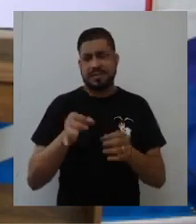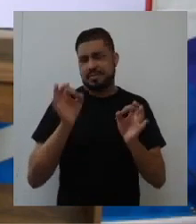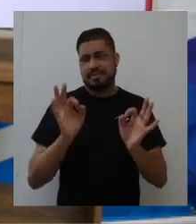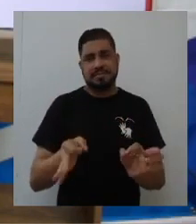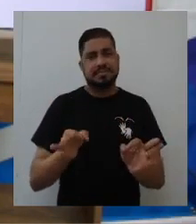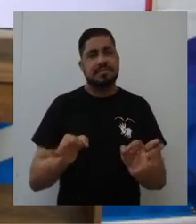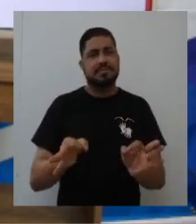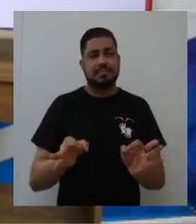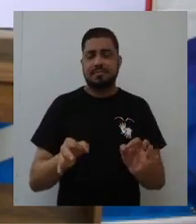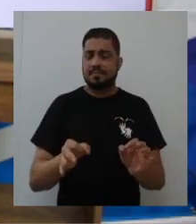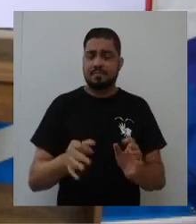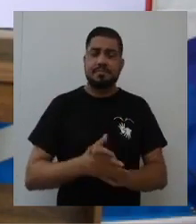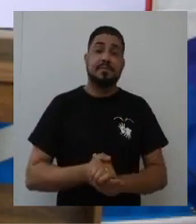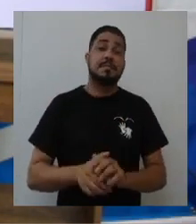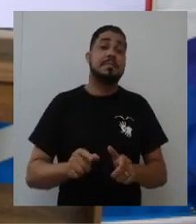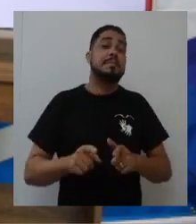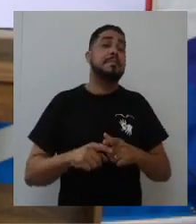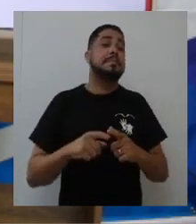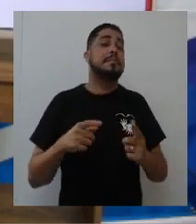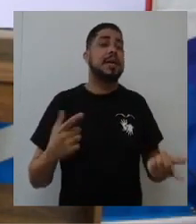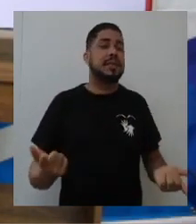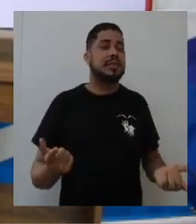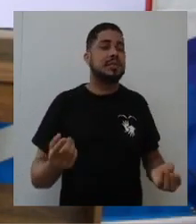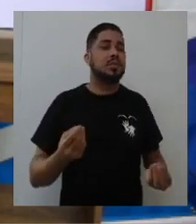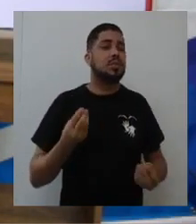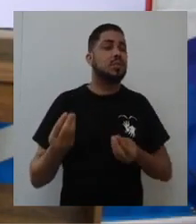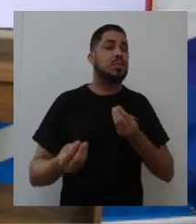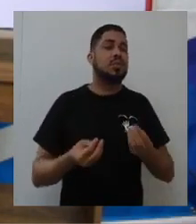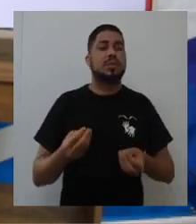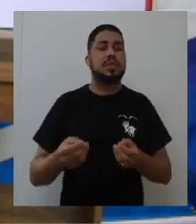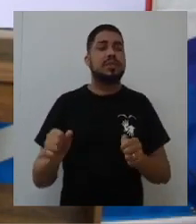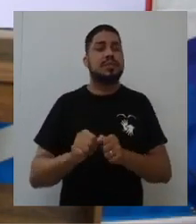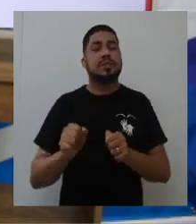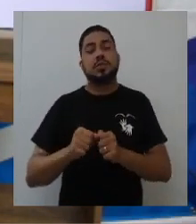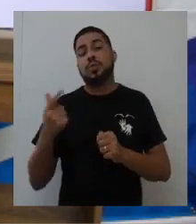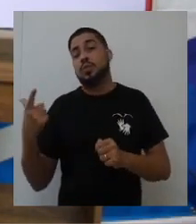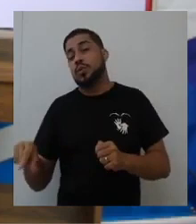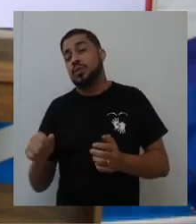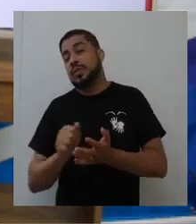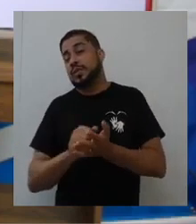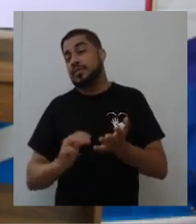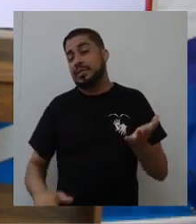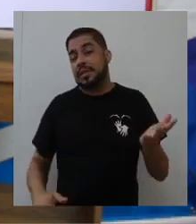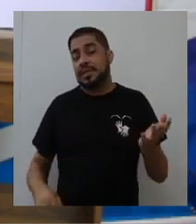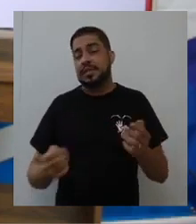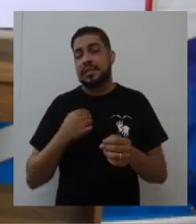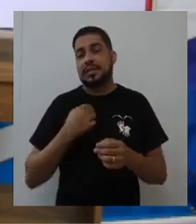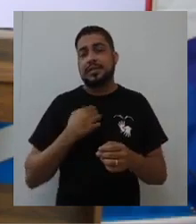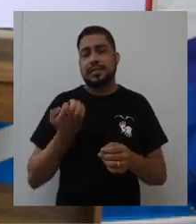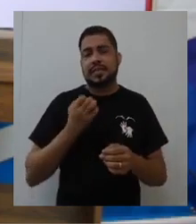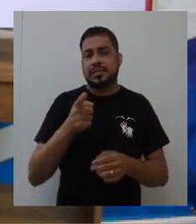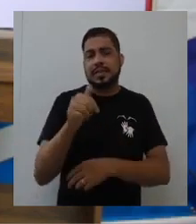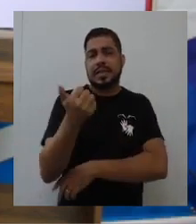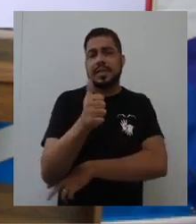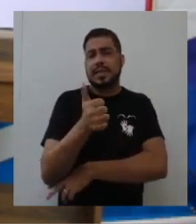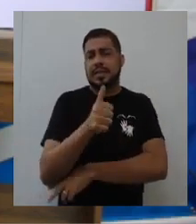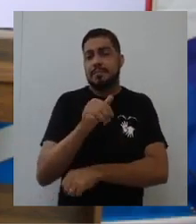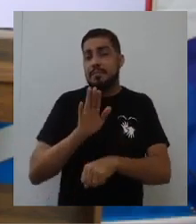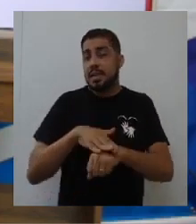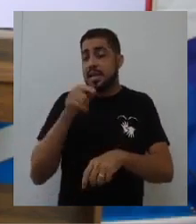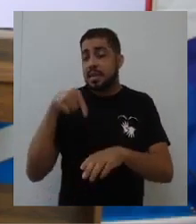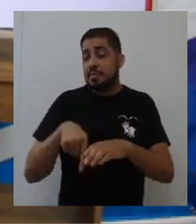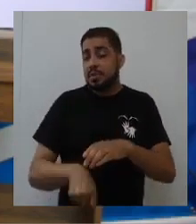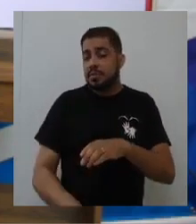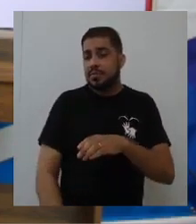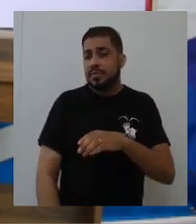questão. Perfeito. Mas agora, como a gente fez com um ou outro exercício, eu queria que a gente analisasse um pouco mais profundamente